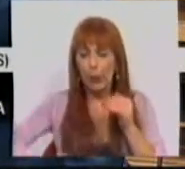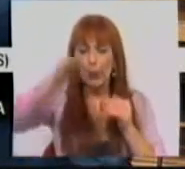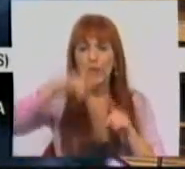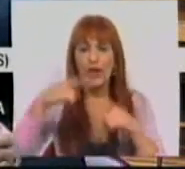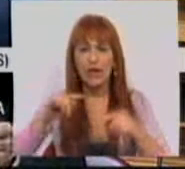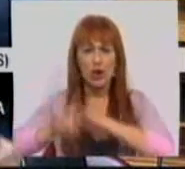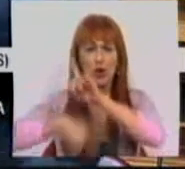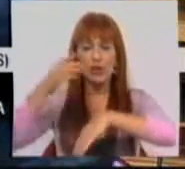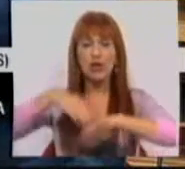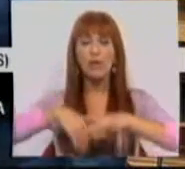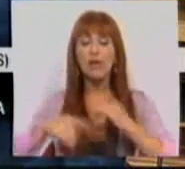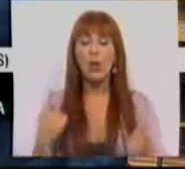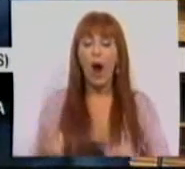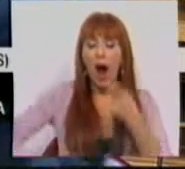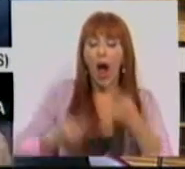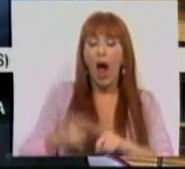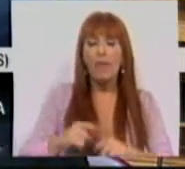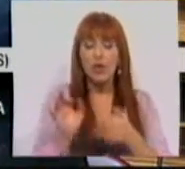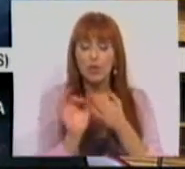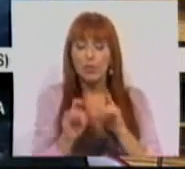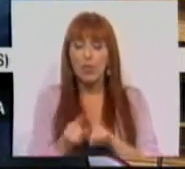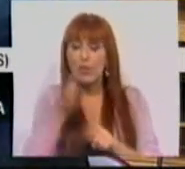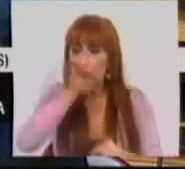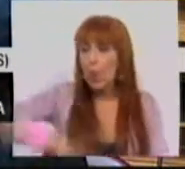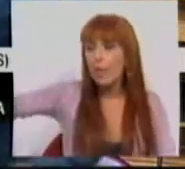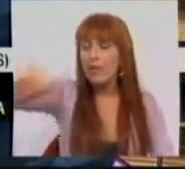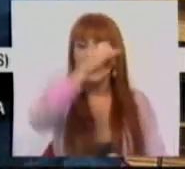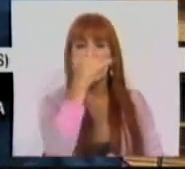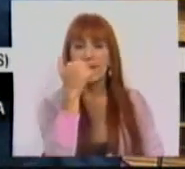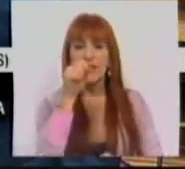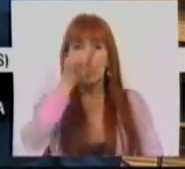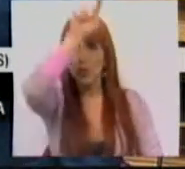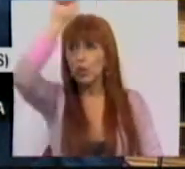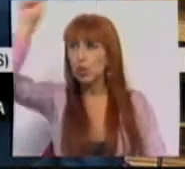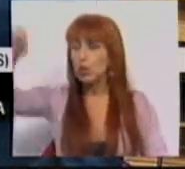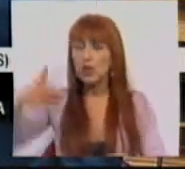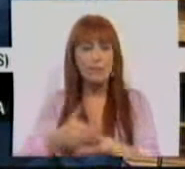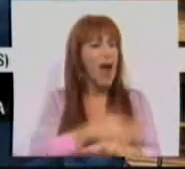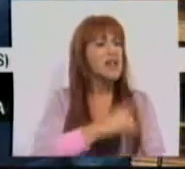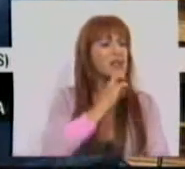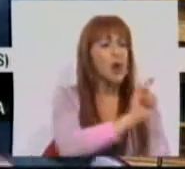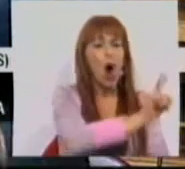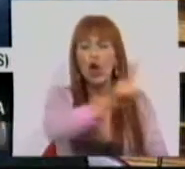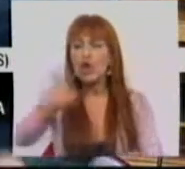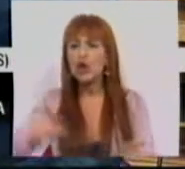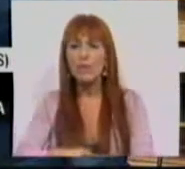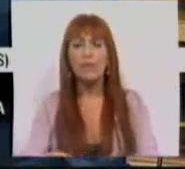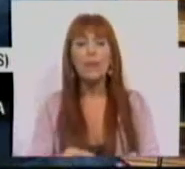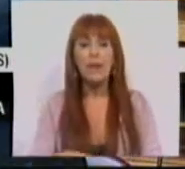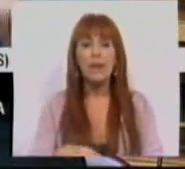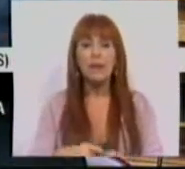existiu depois de feita a avaliação da componente ambiental de 25 locais pré-definidos e que